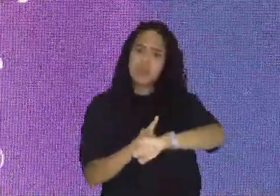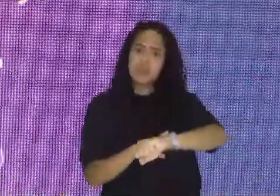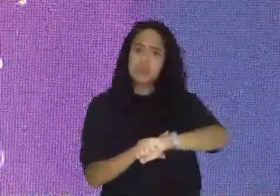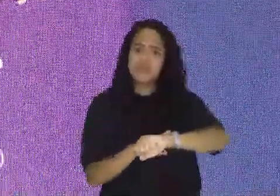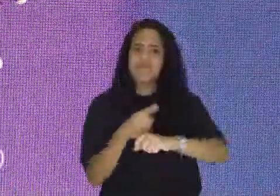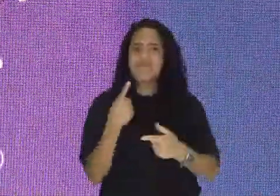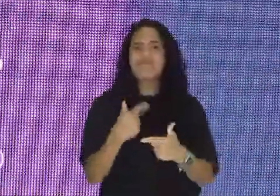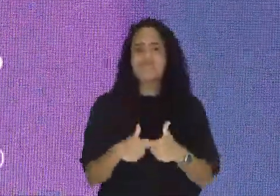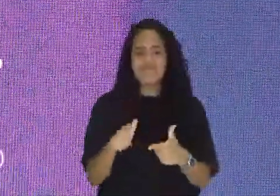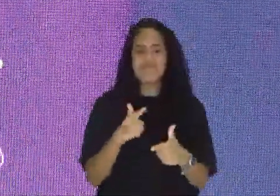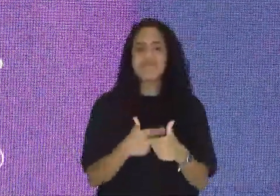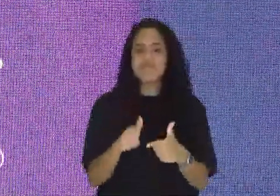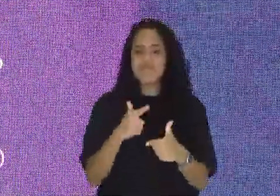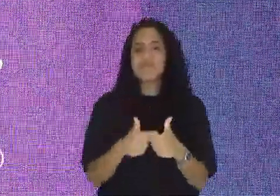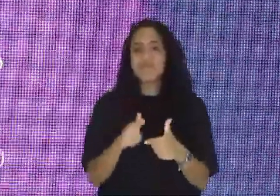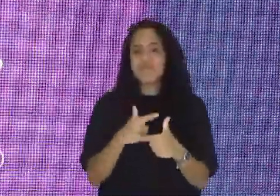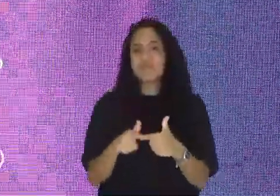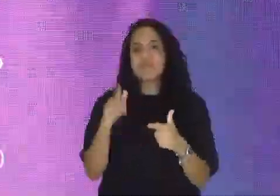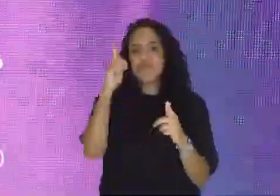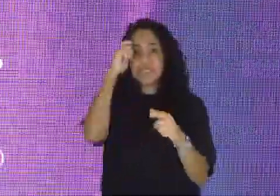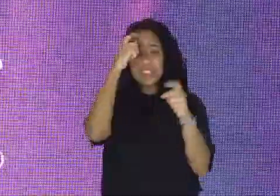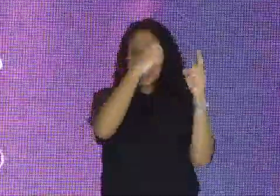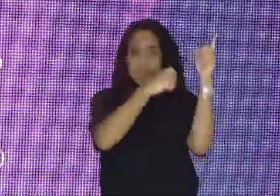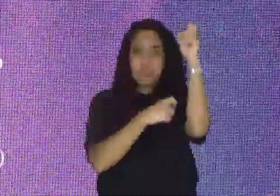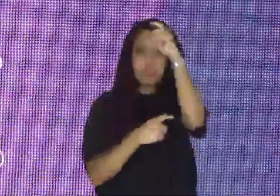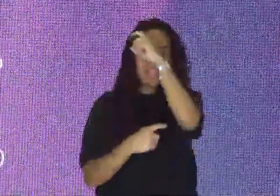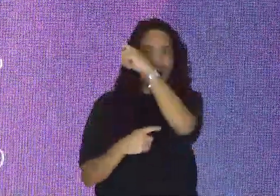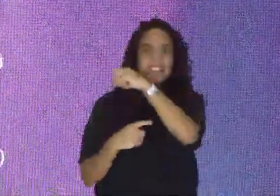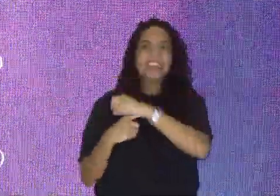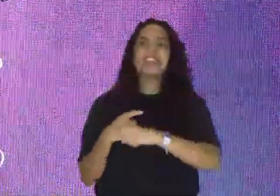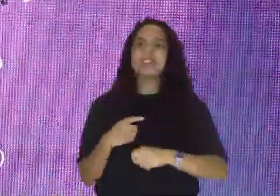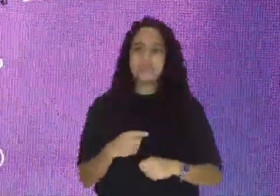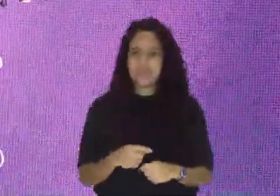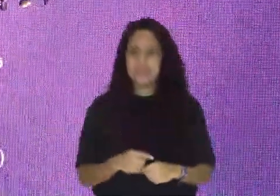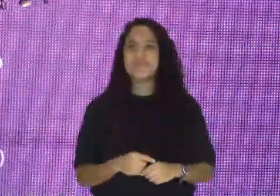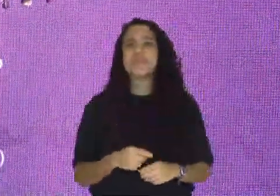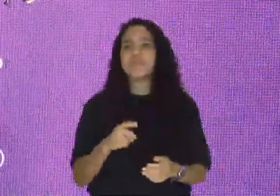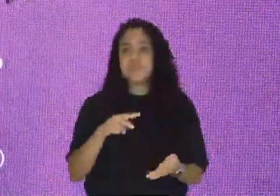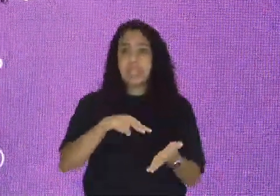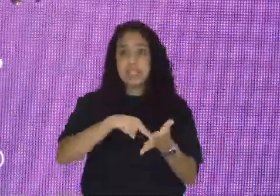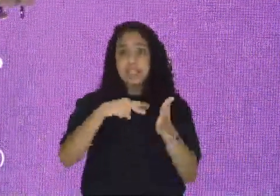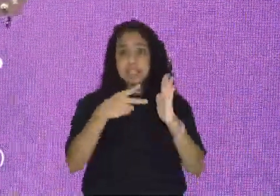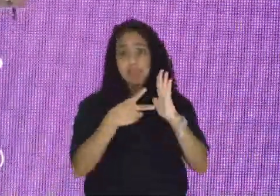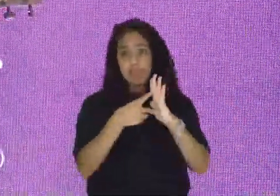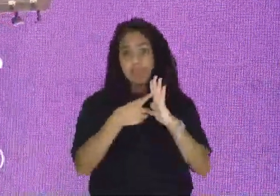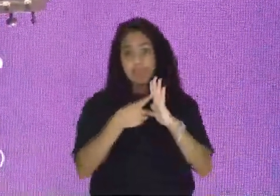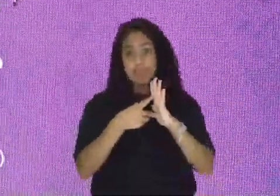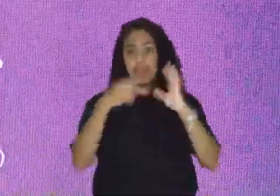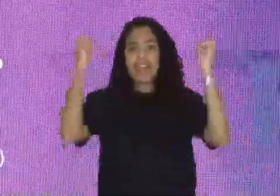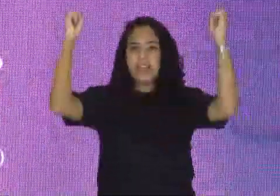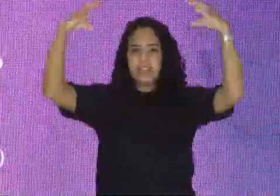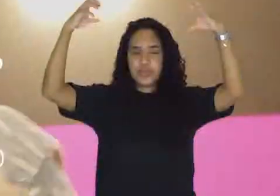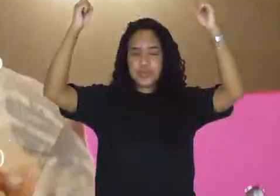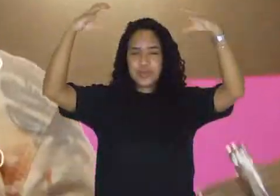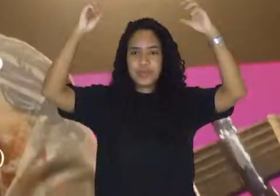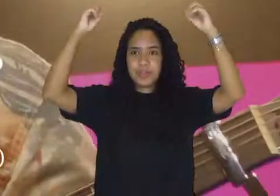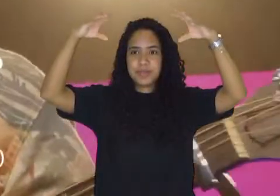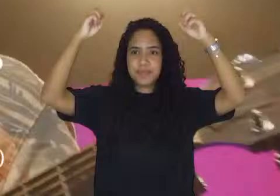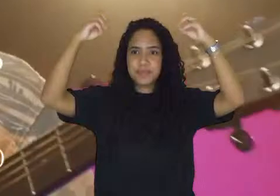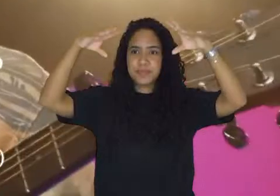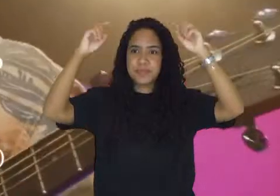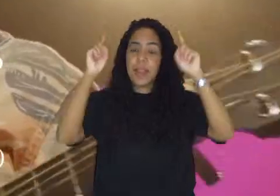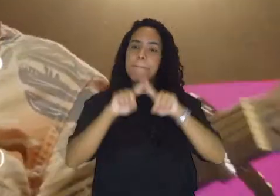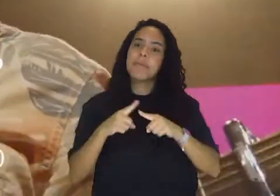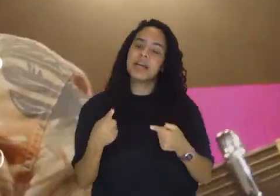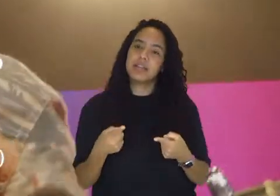meio embaçado, meio nublado. Mas eu quero te dizer que o sol da justiça já nasceu. Eu quero declarar que